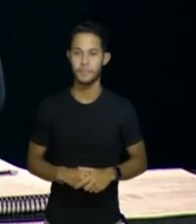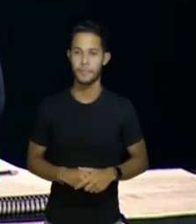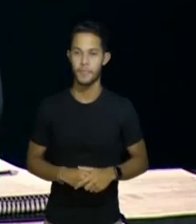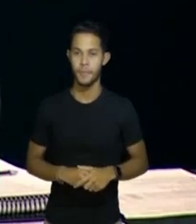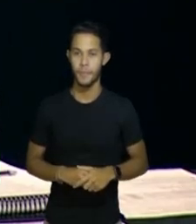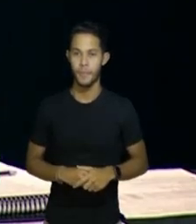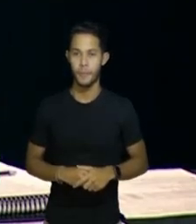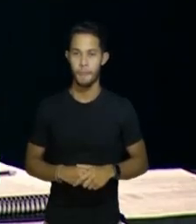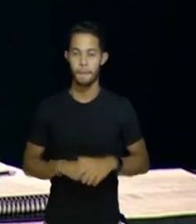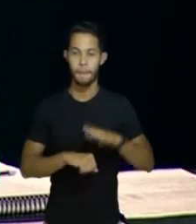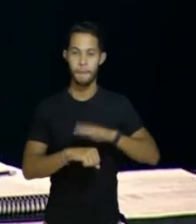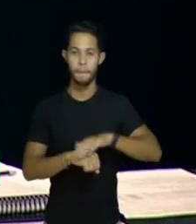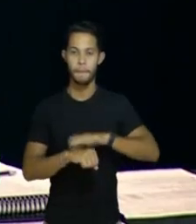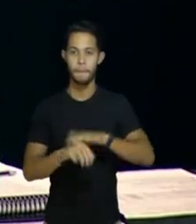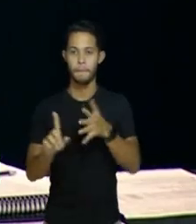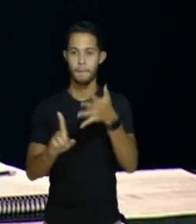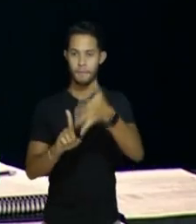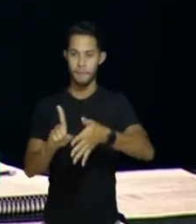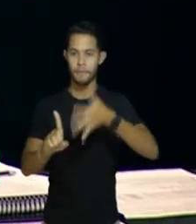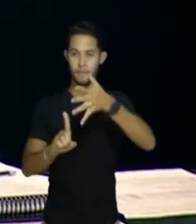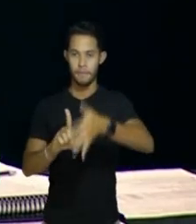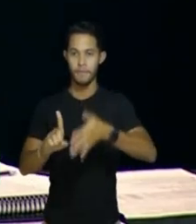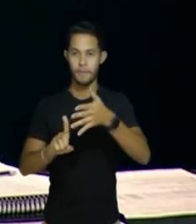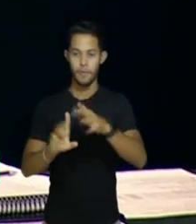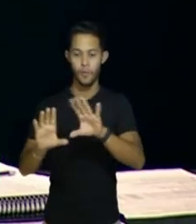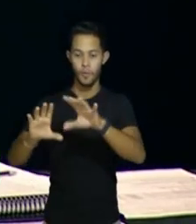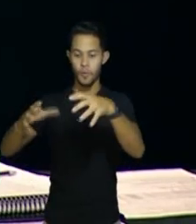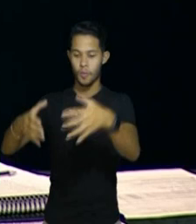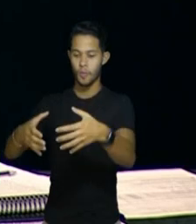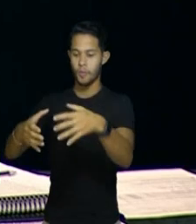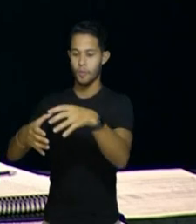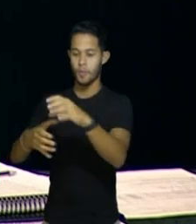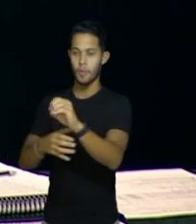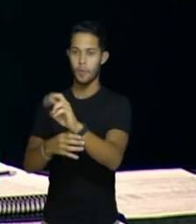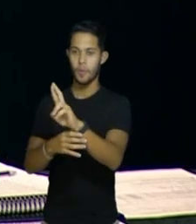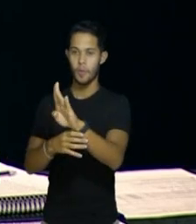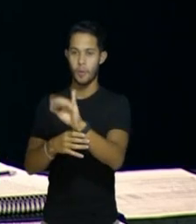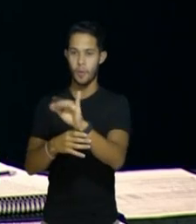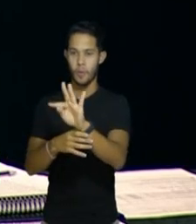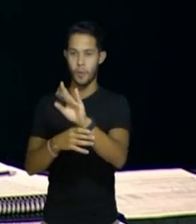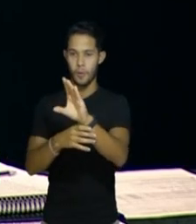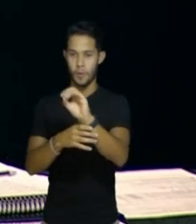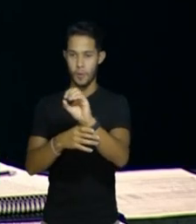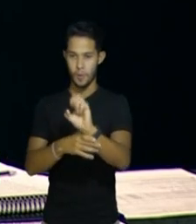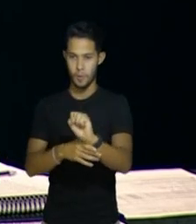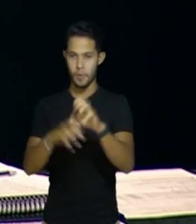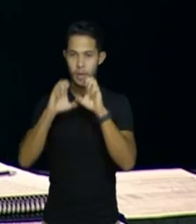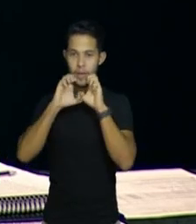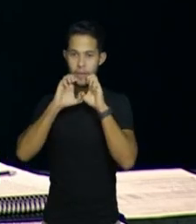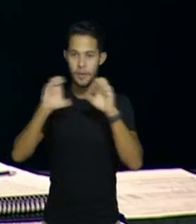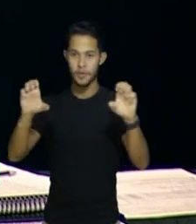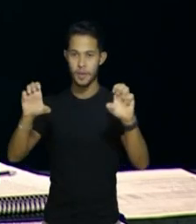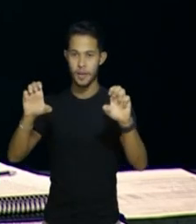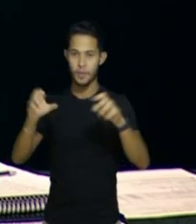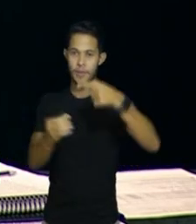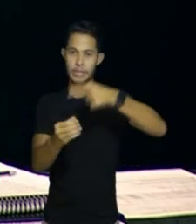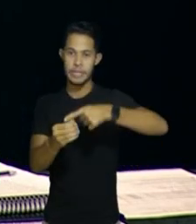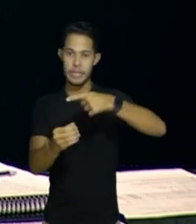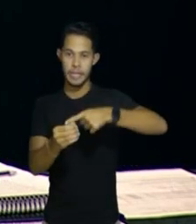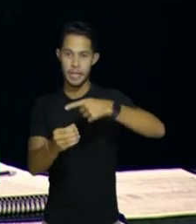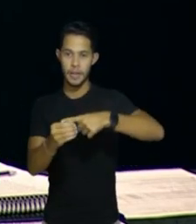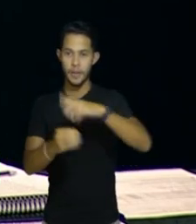Passa a palavra nesse momento a entidade Ordem dos Ministros Evangélicos de Blumenau, tema Marcha para Jesus